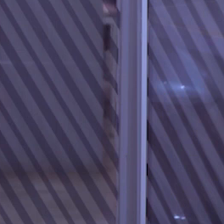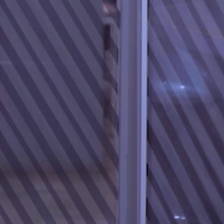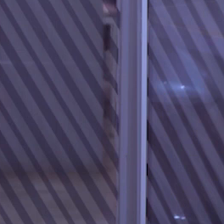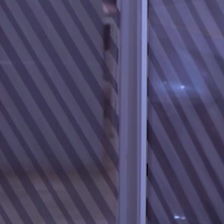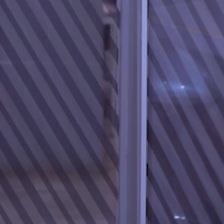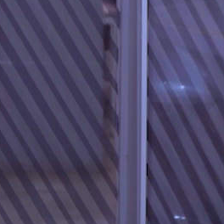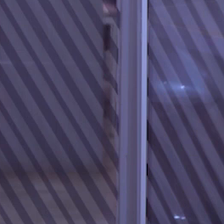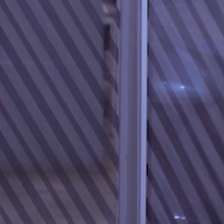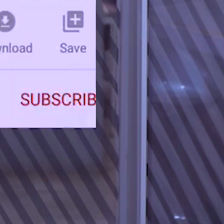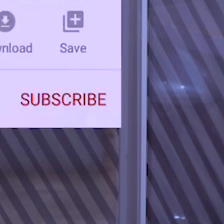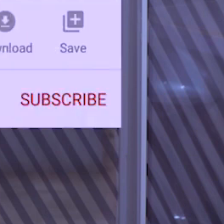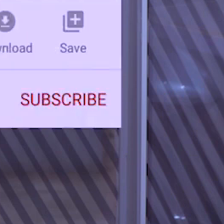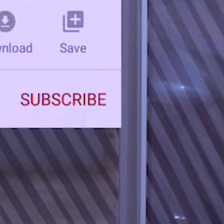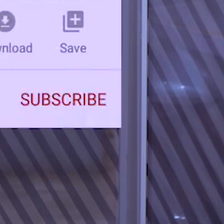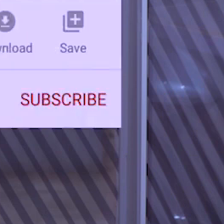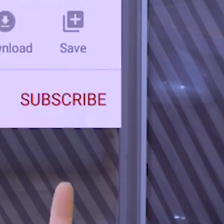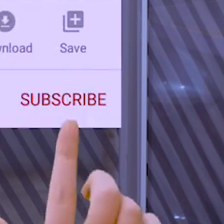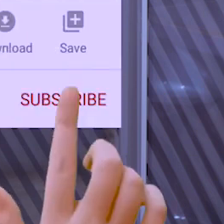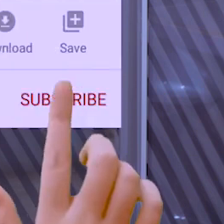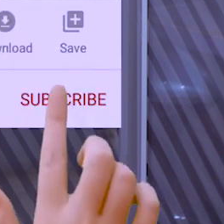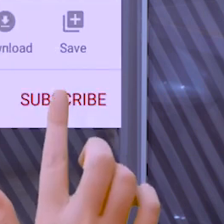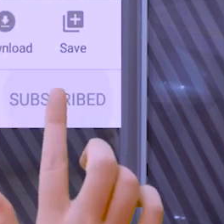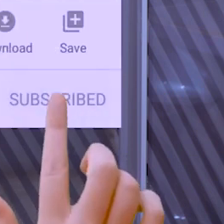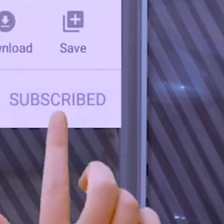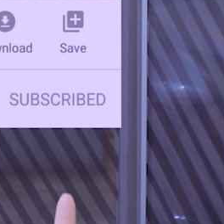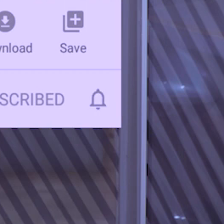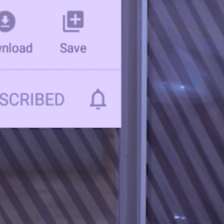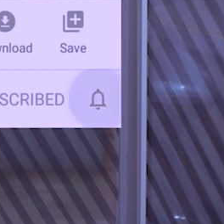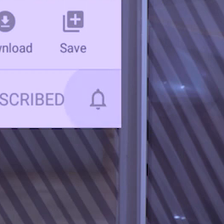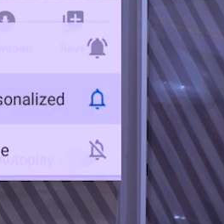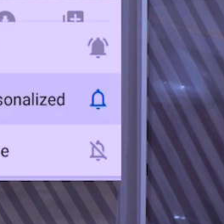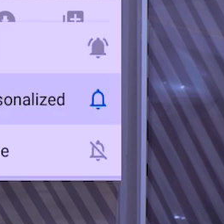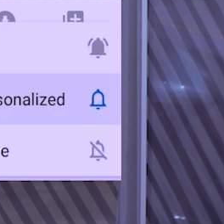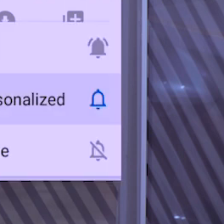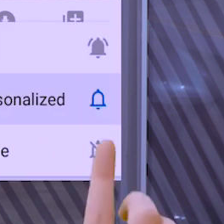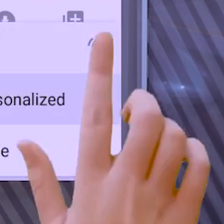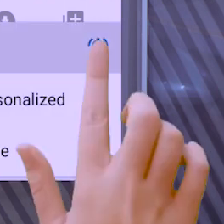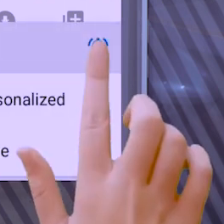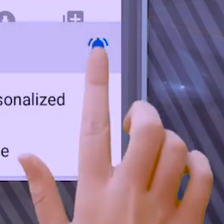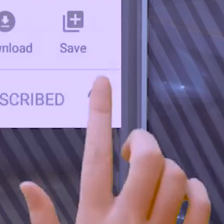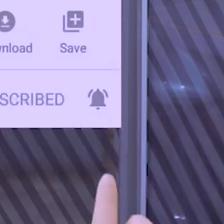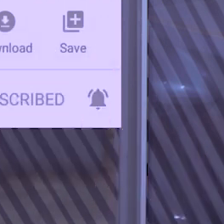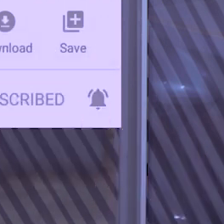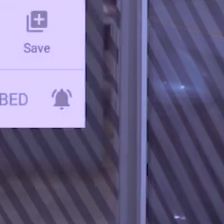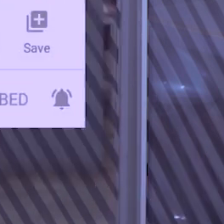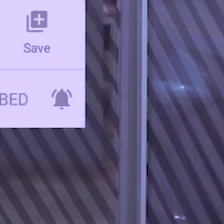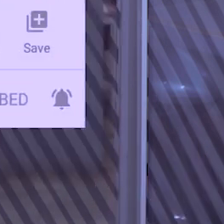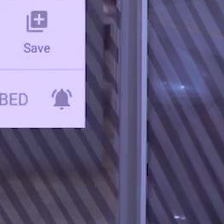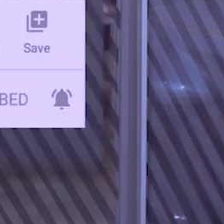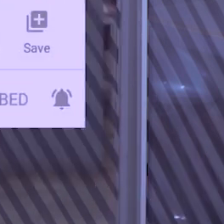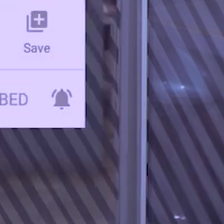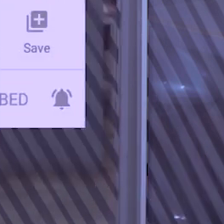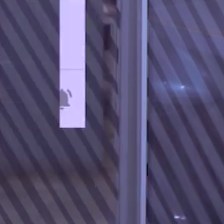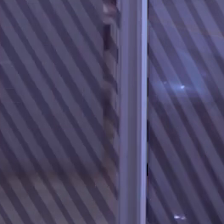Before you watch this video, don't forget to like and subscribe to Social Media Hegemon TV, and do not forget to press the notification button and to get